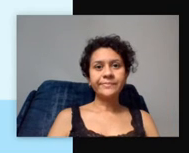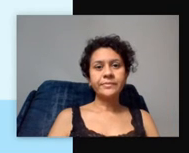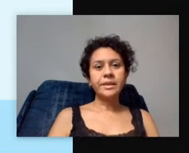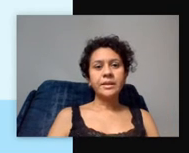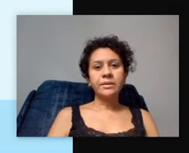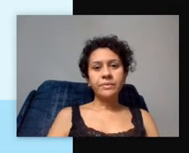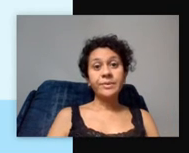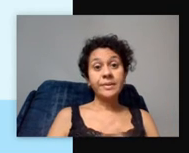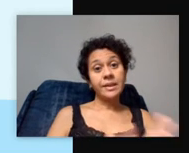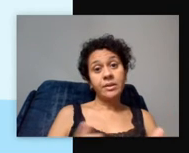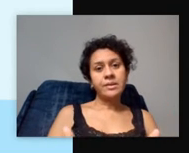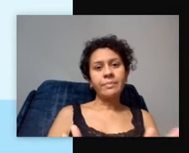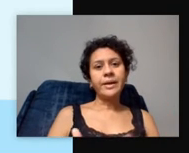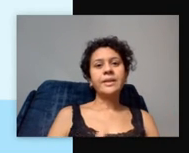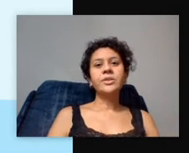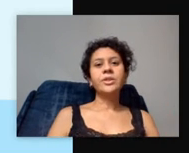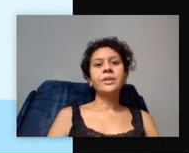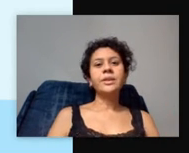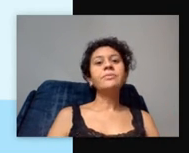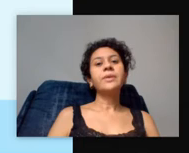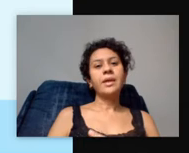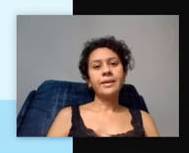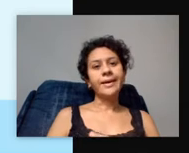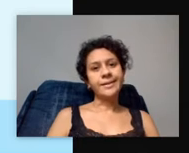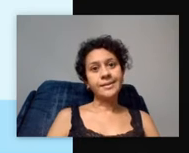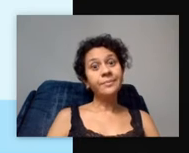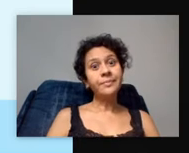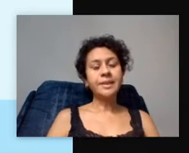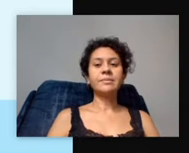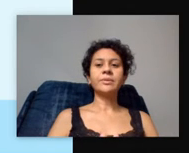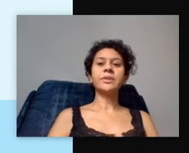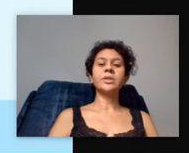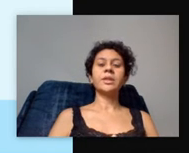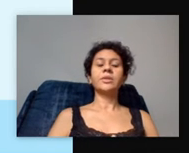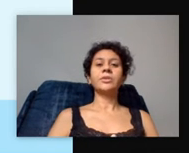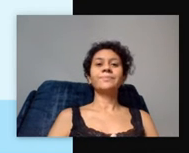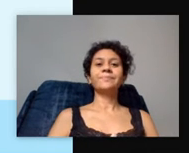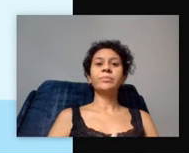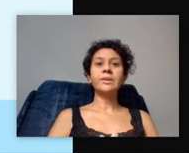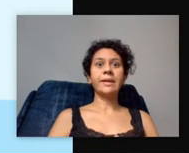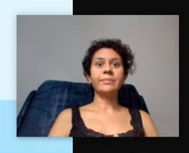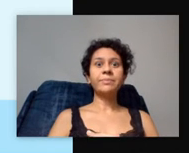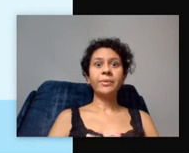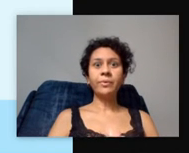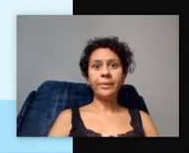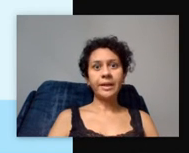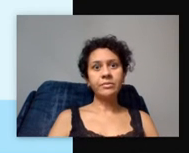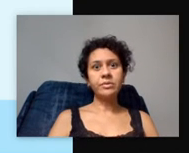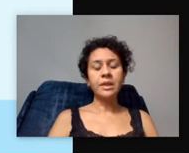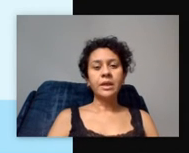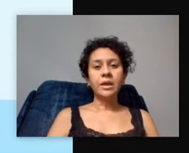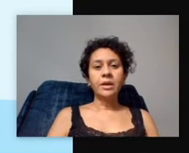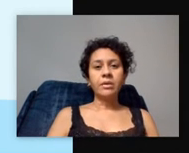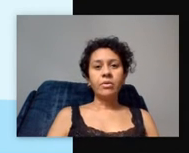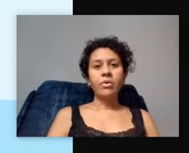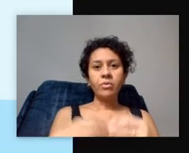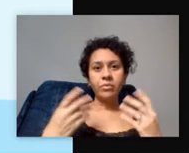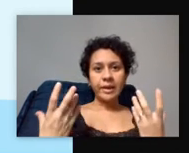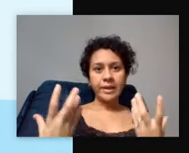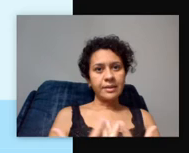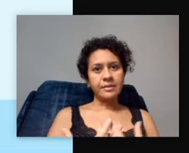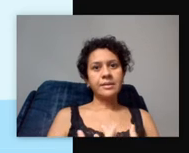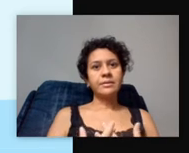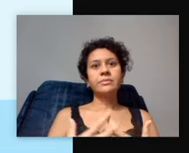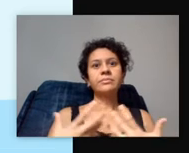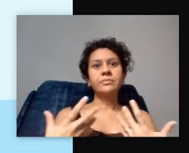morrendo. Vamos fazer a nossa parte e ficar em casa mesmo, né, gente? Pois é, mas preocupados